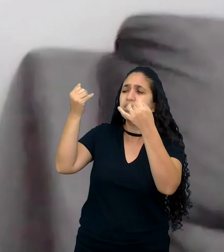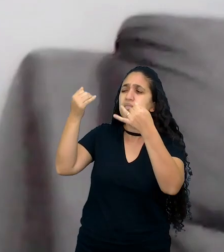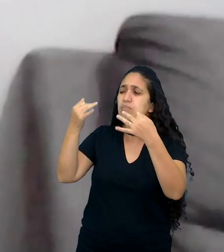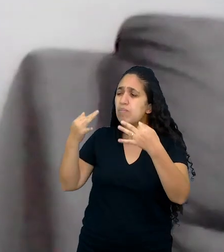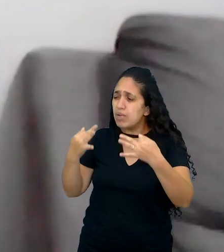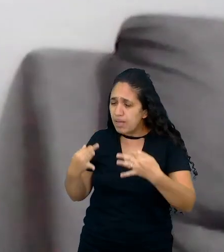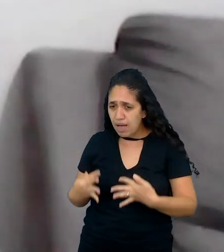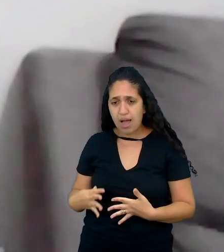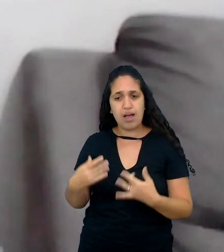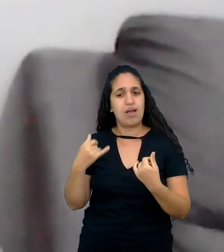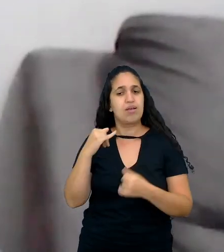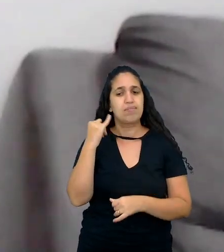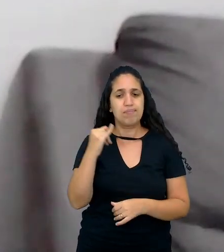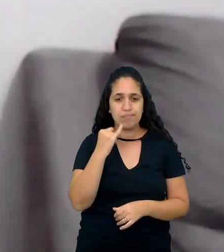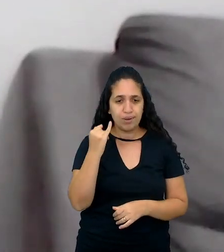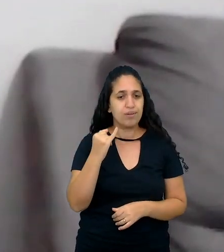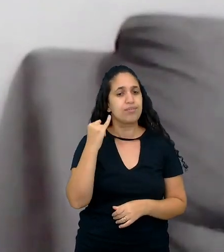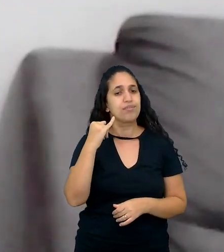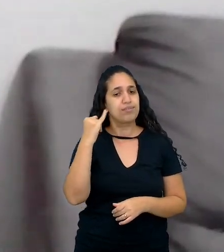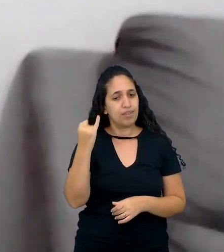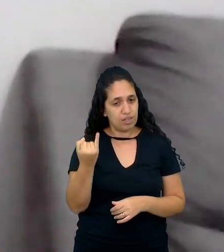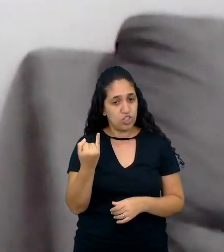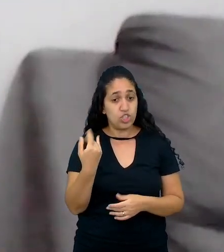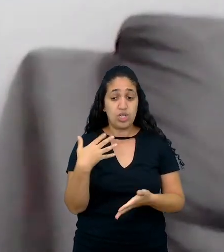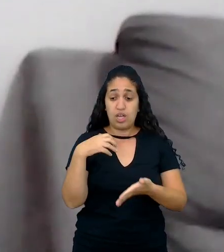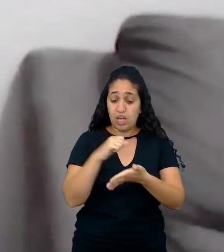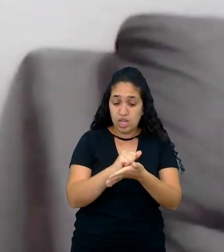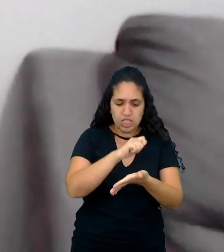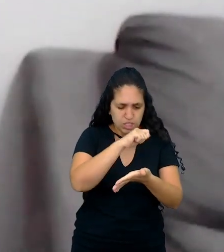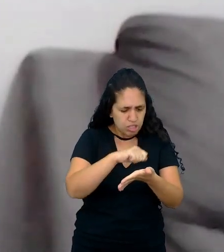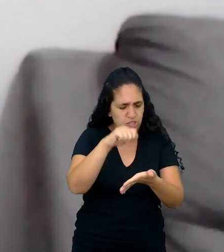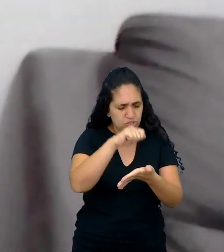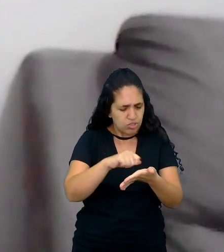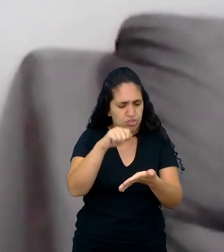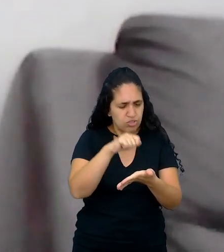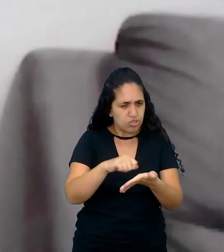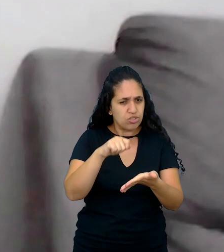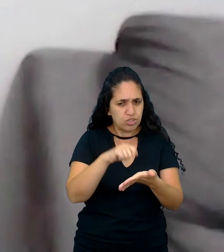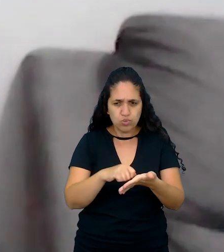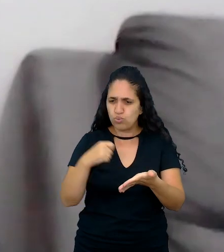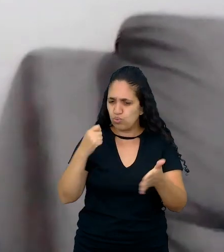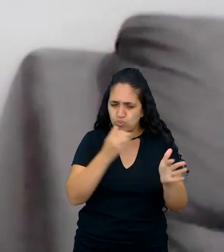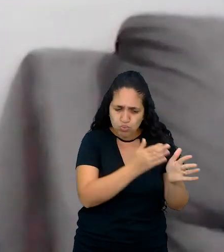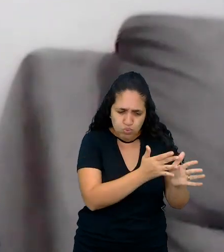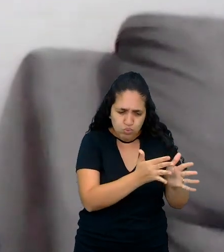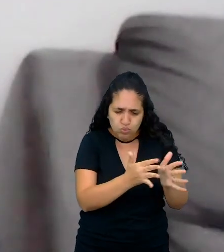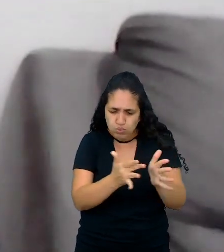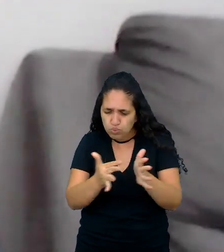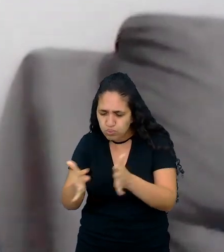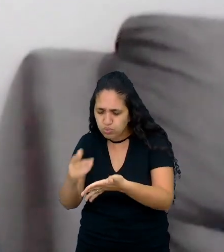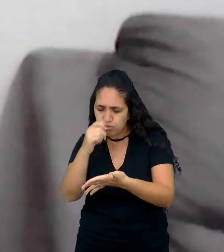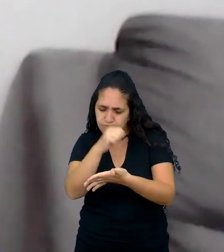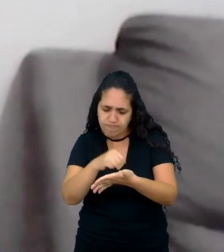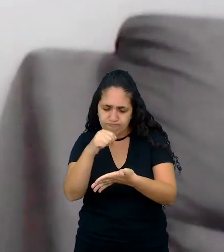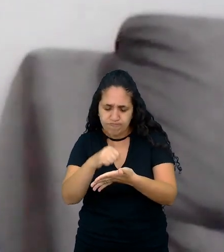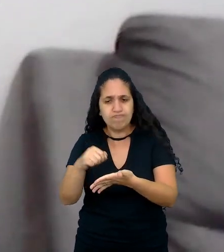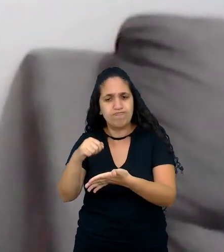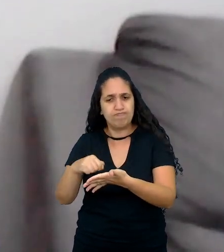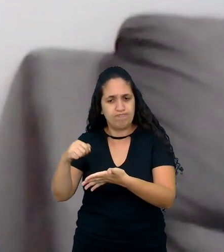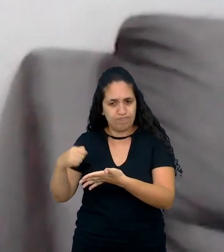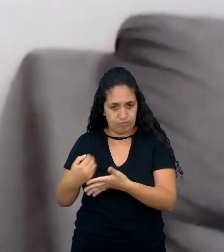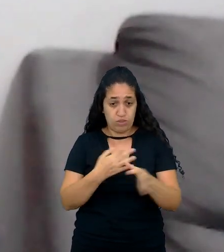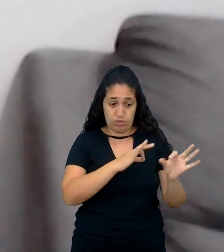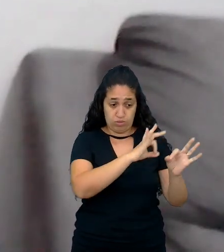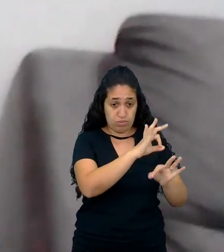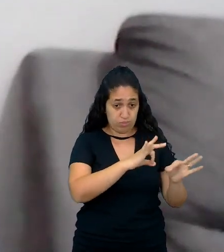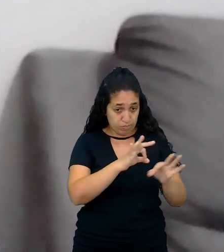né, o quanto é importante o registro de todo o processo quando eu faço um